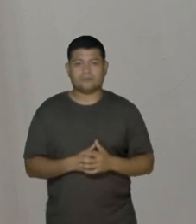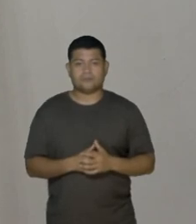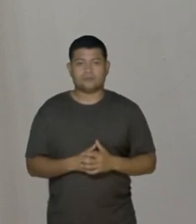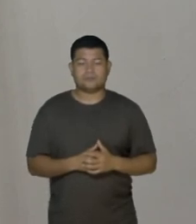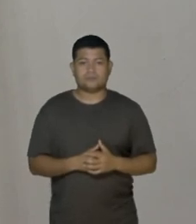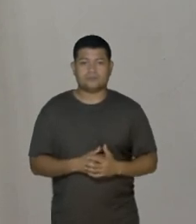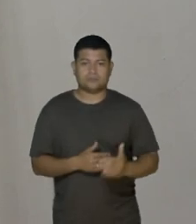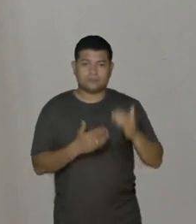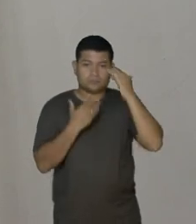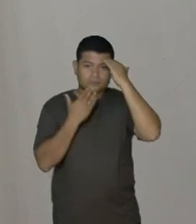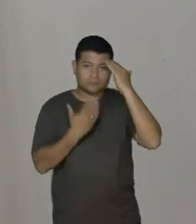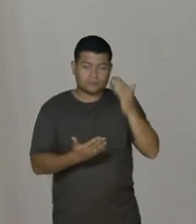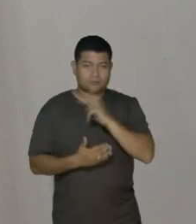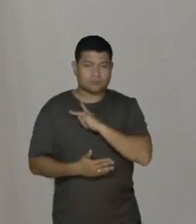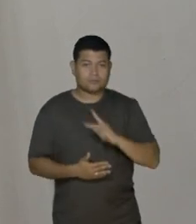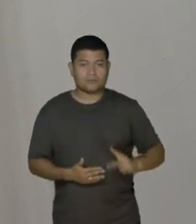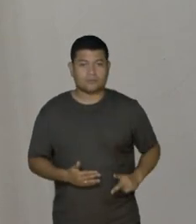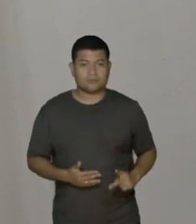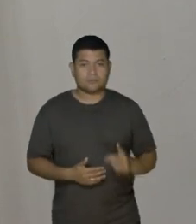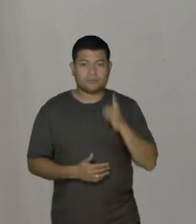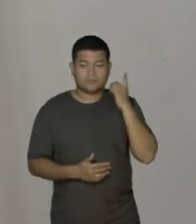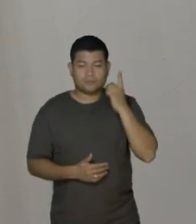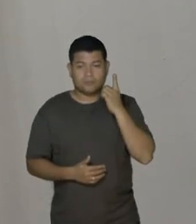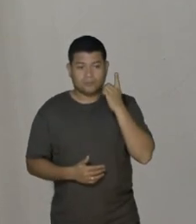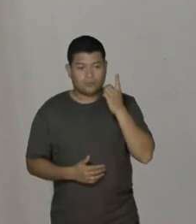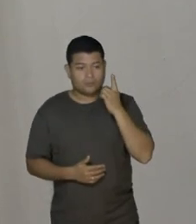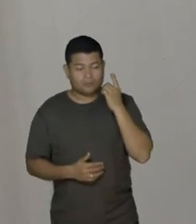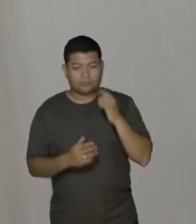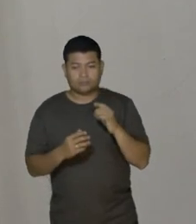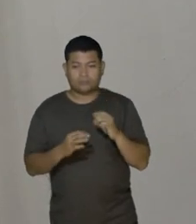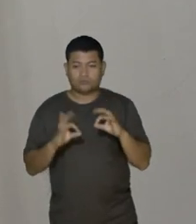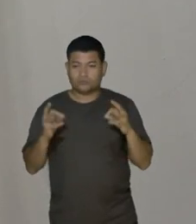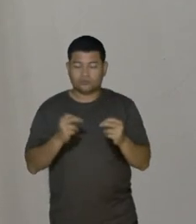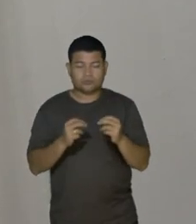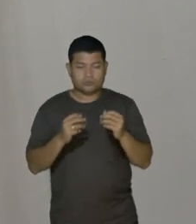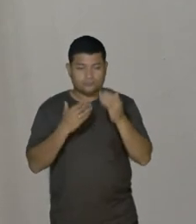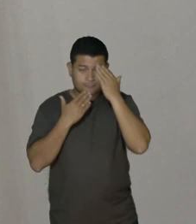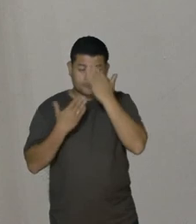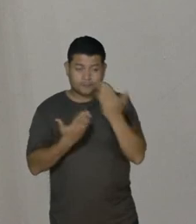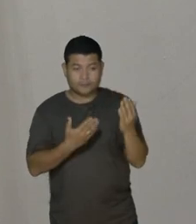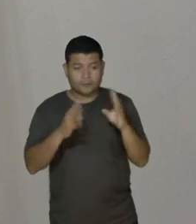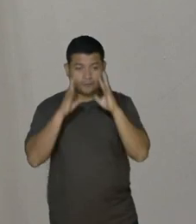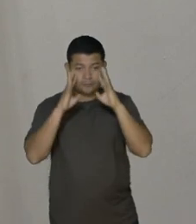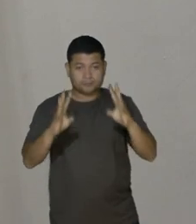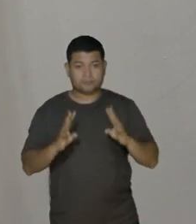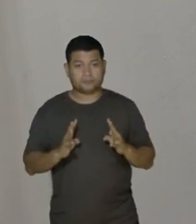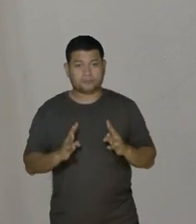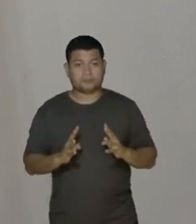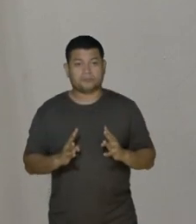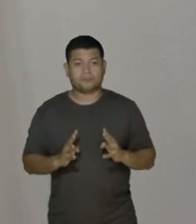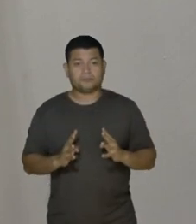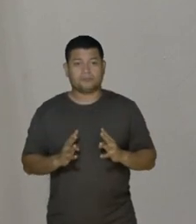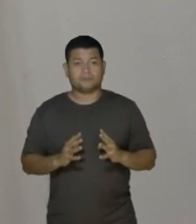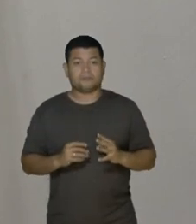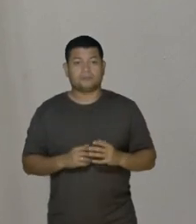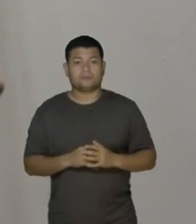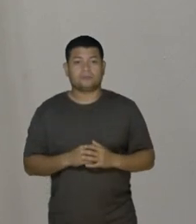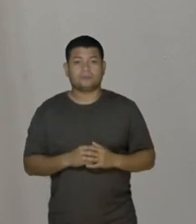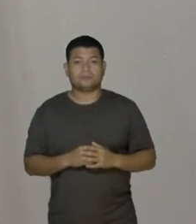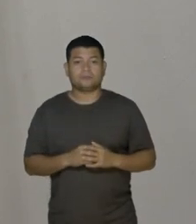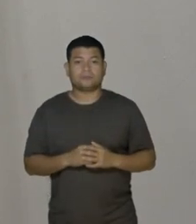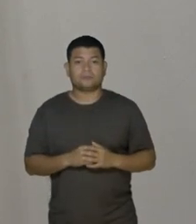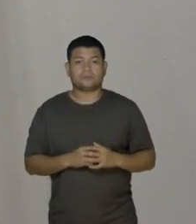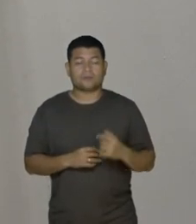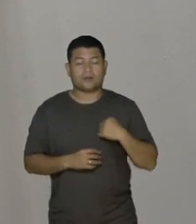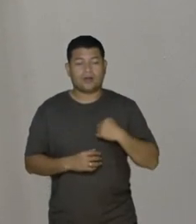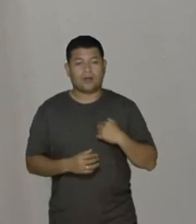Muito obrigado, presidente. Obrigado, deputados, pela atenção. E eu não poderia encerrar